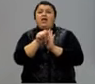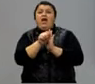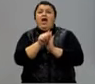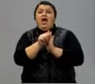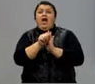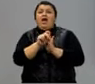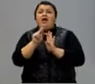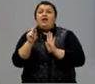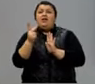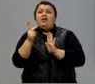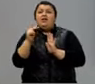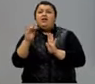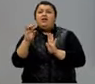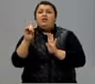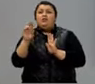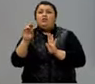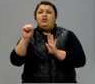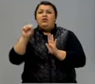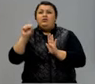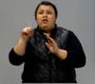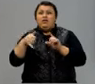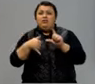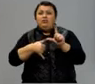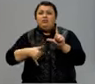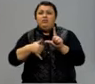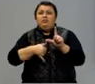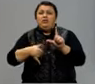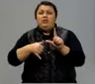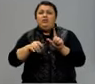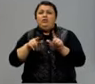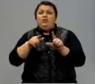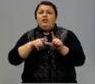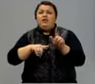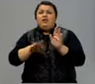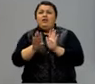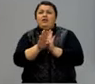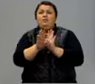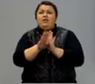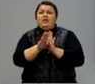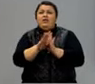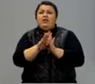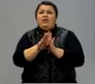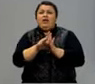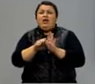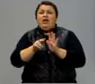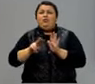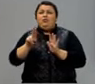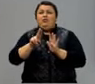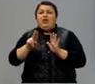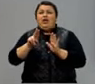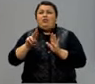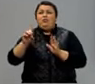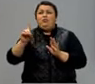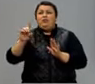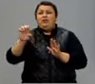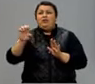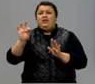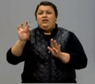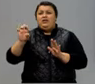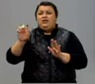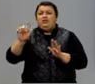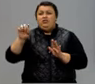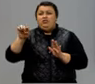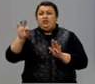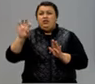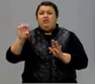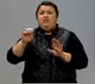lipídios. Letra B, agir como detergentes. C, tornar os lipídios anfifílicos. D, promover a secreção de